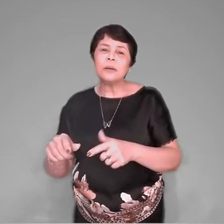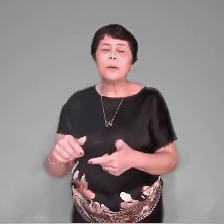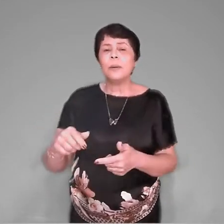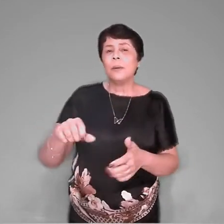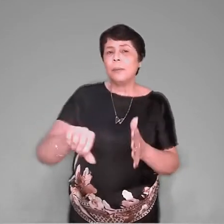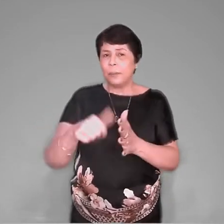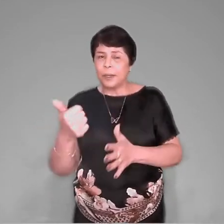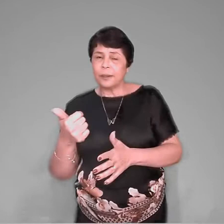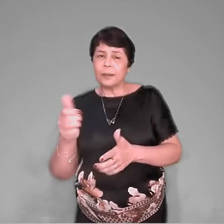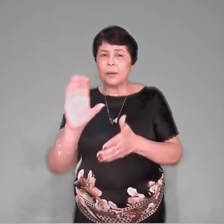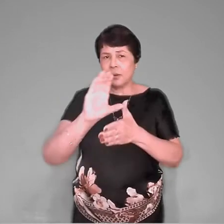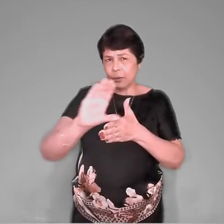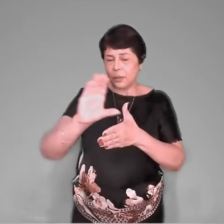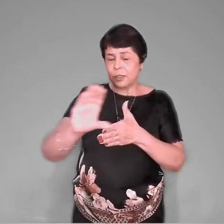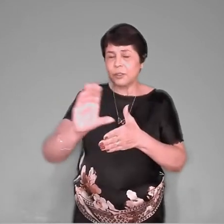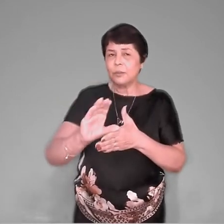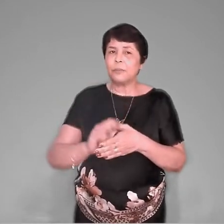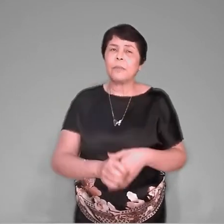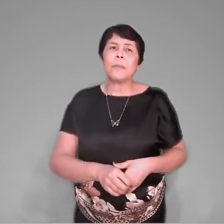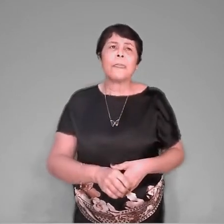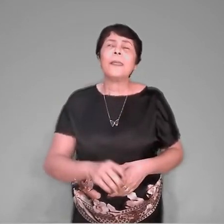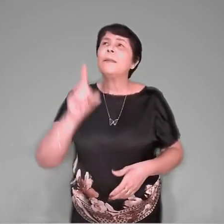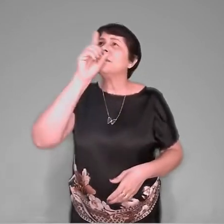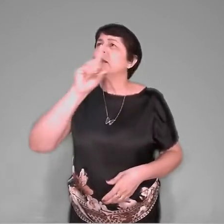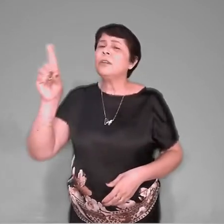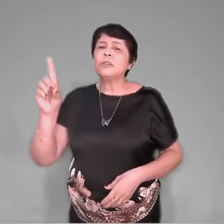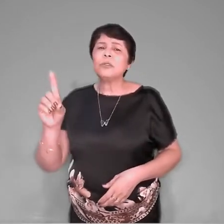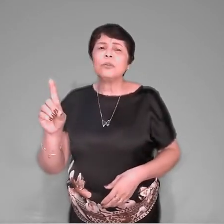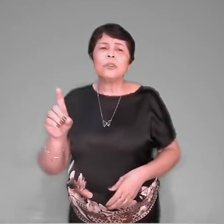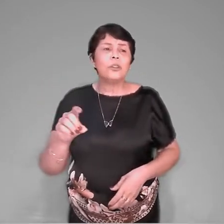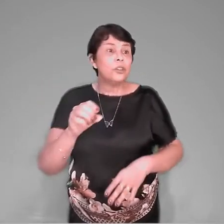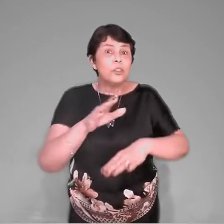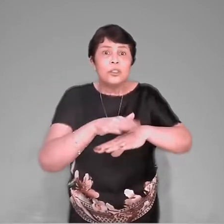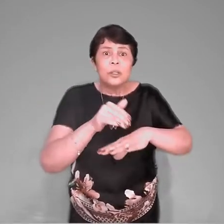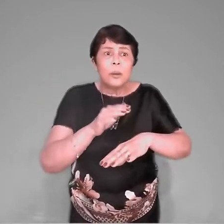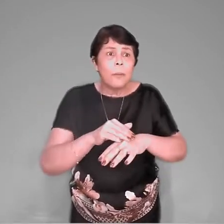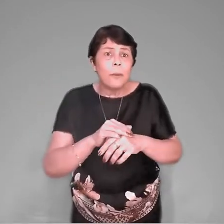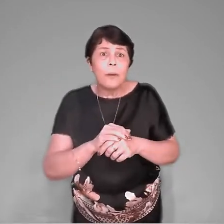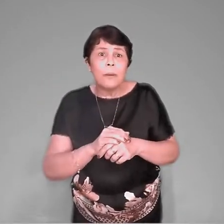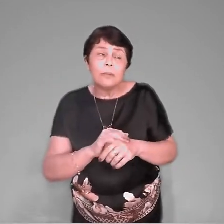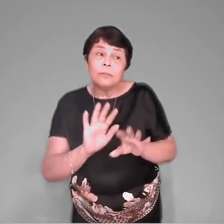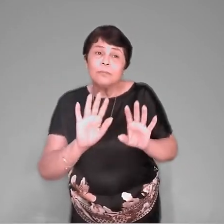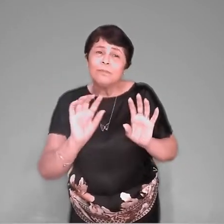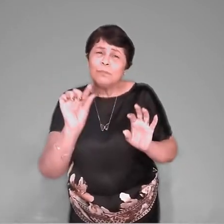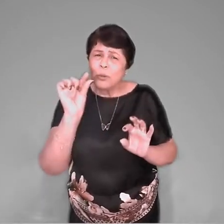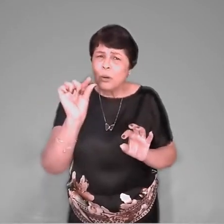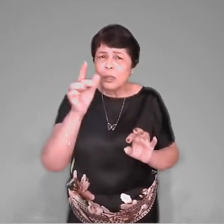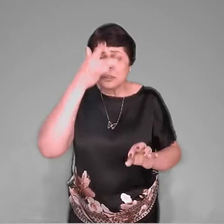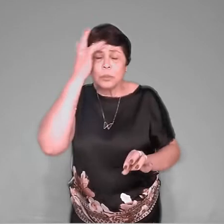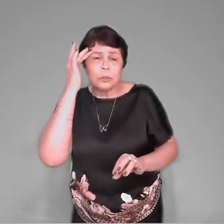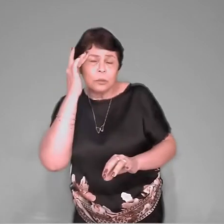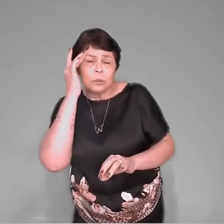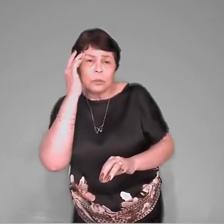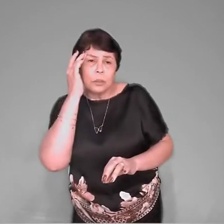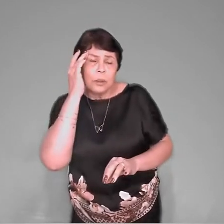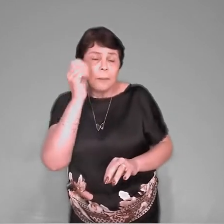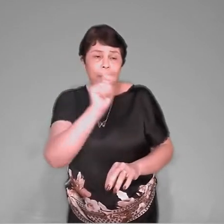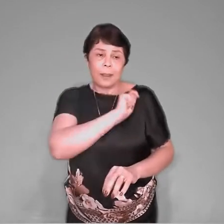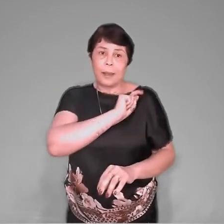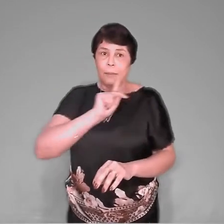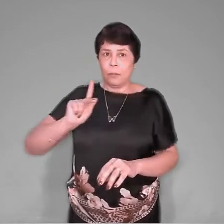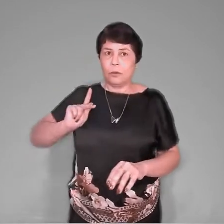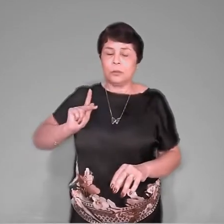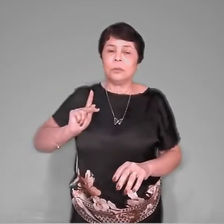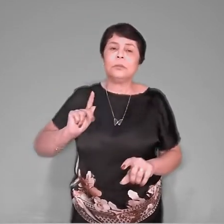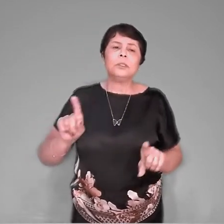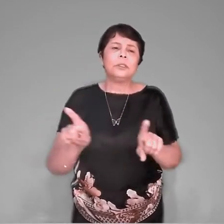aos Coríntios. Deus não chamou todos para apóstolos, mas chamou uns para apóstolos, outros